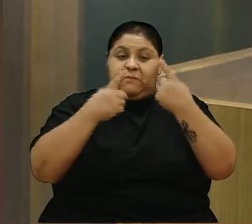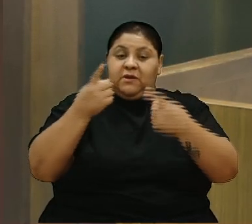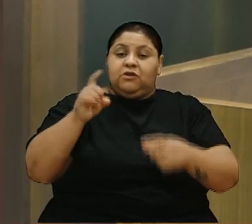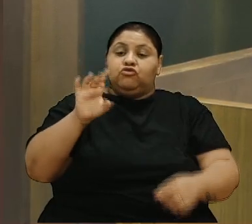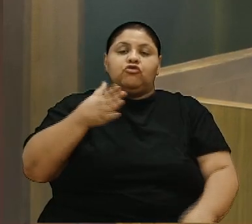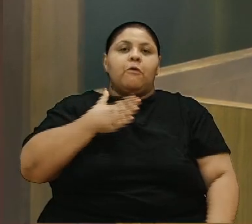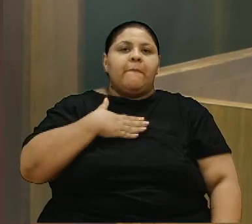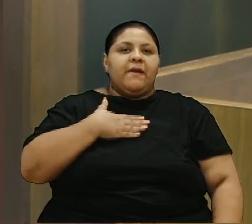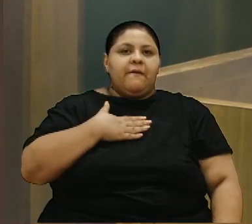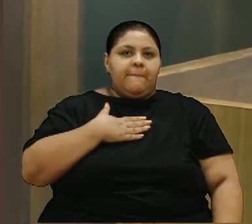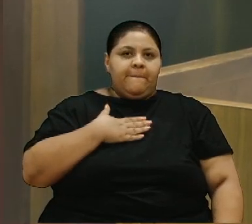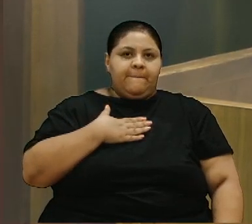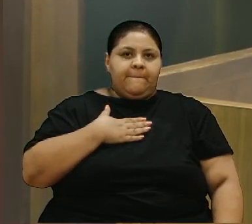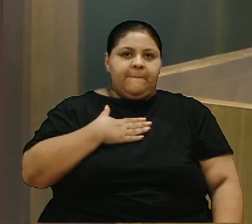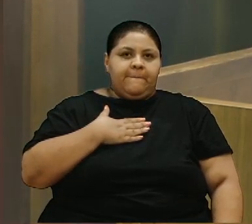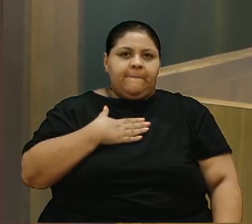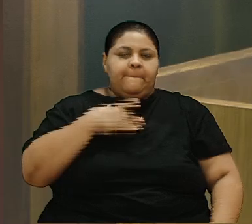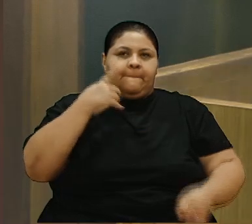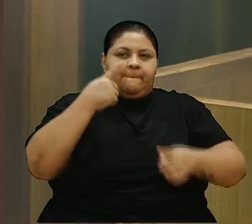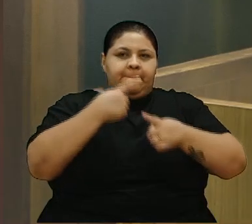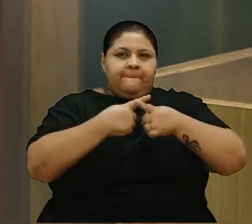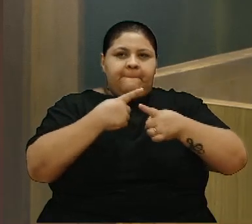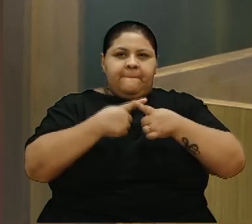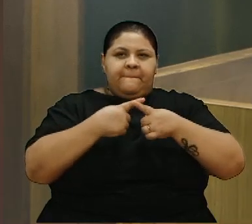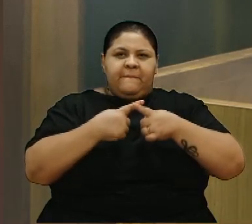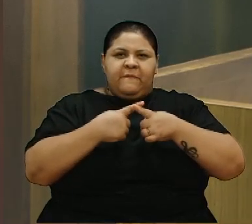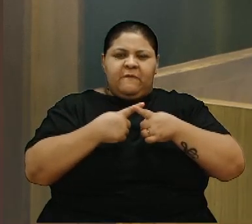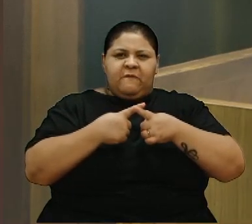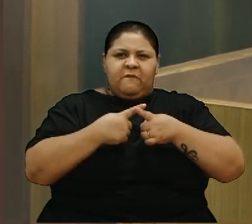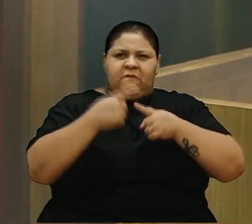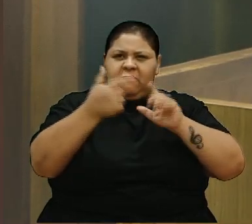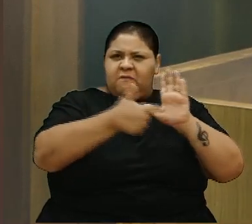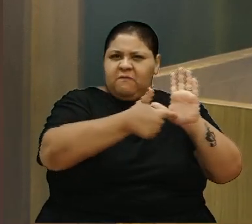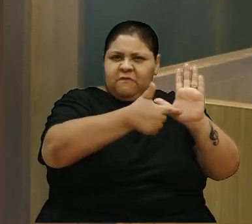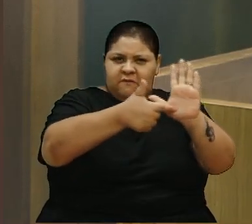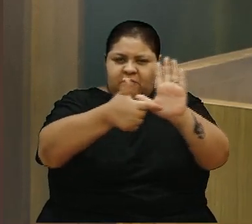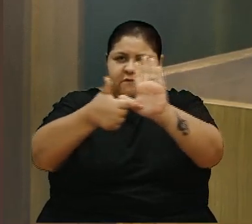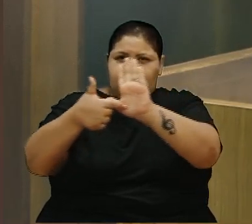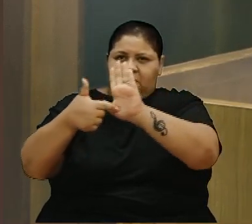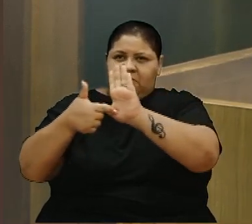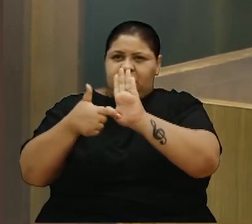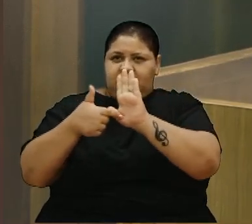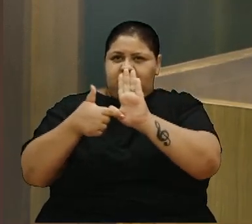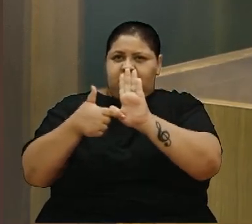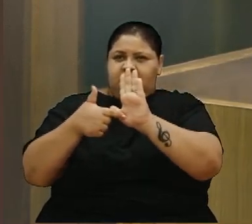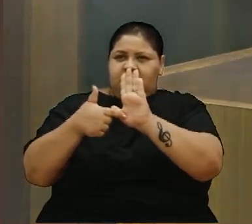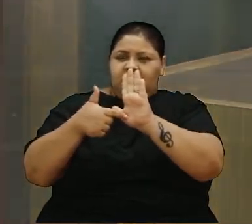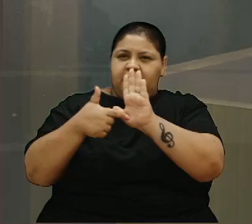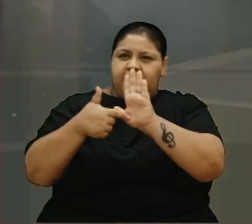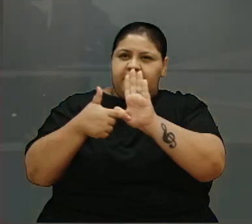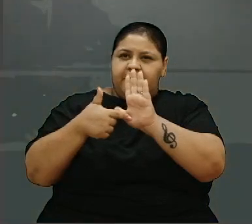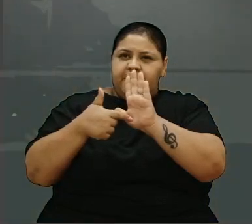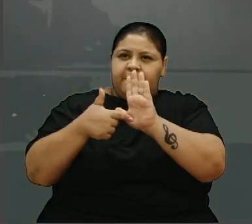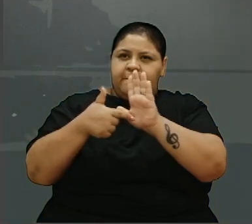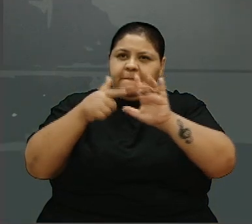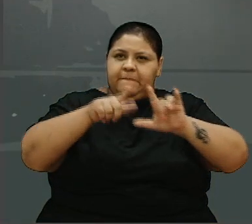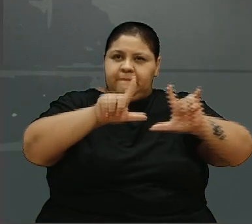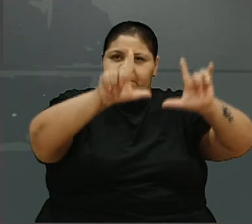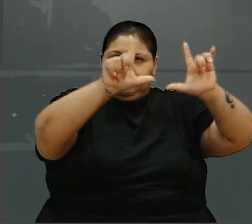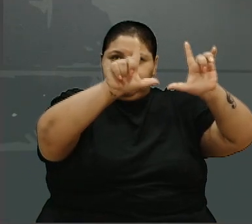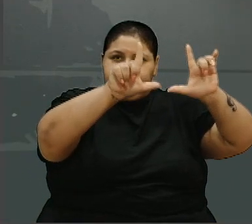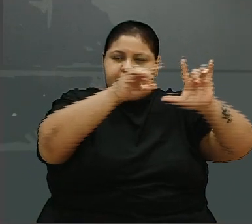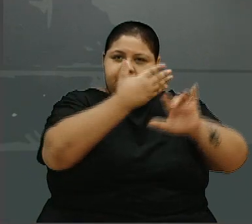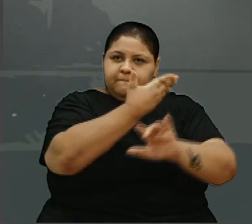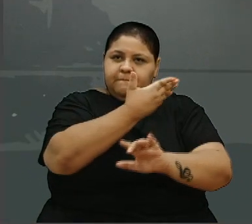minha, porque até trouxe um material ali para colocar, está aí exposto no